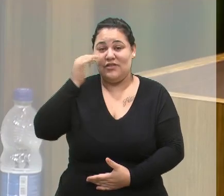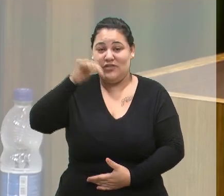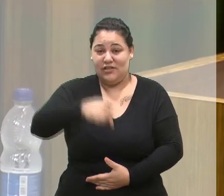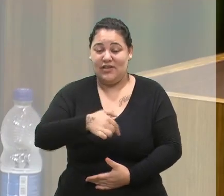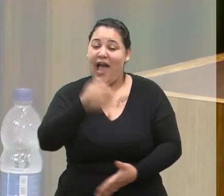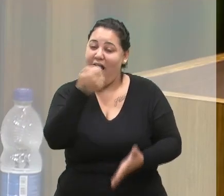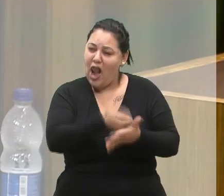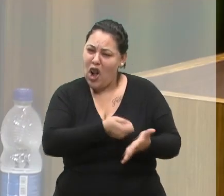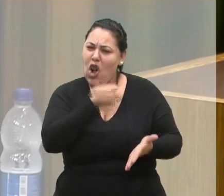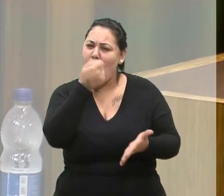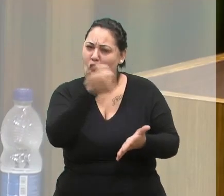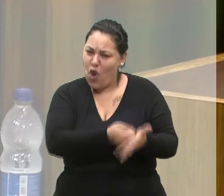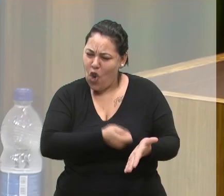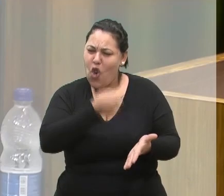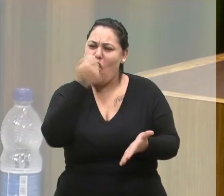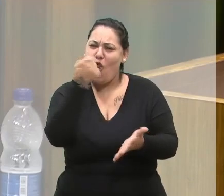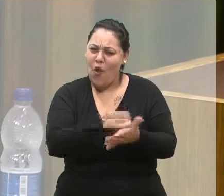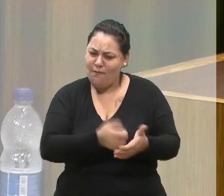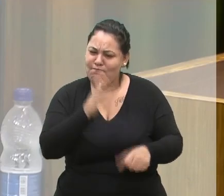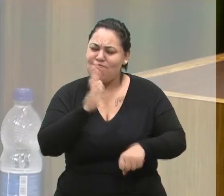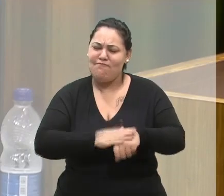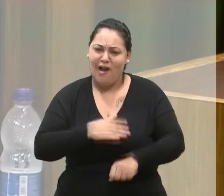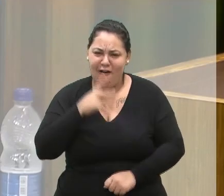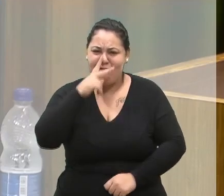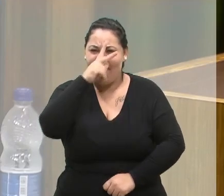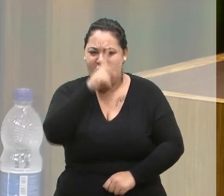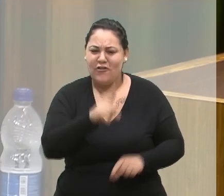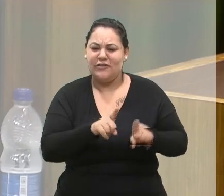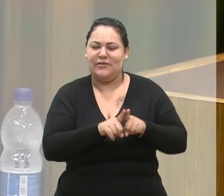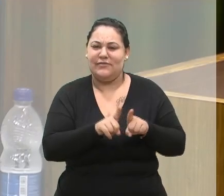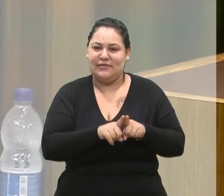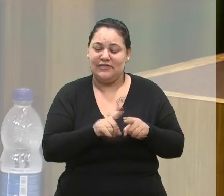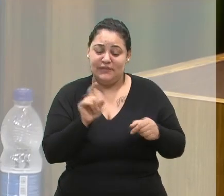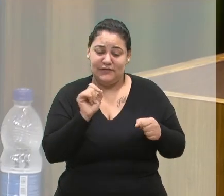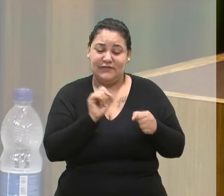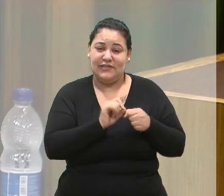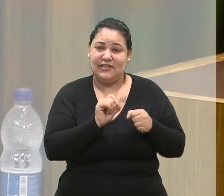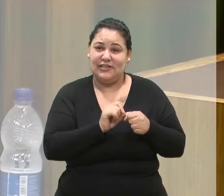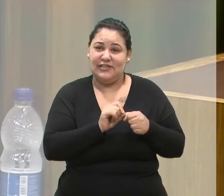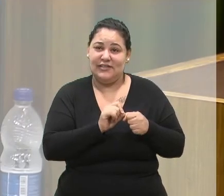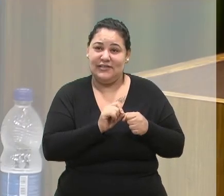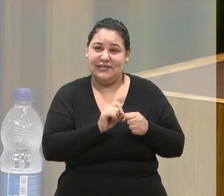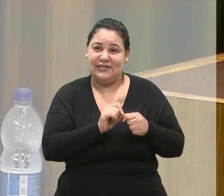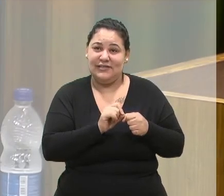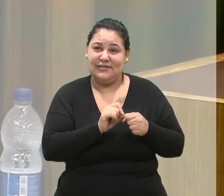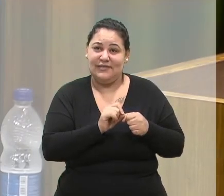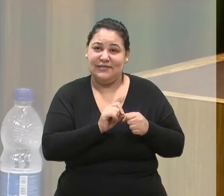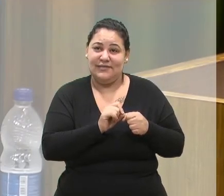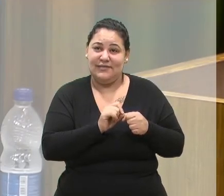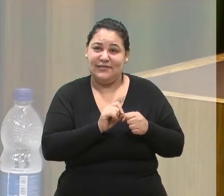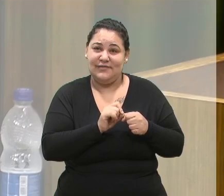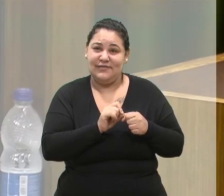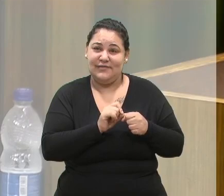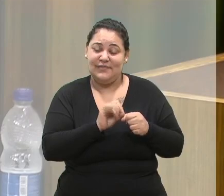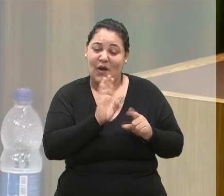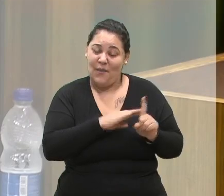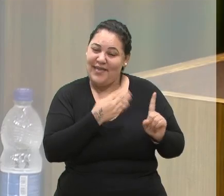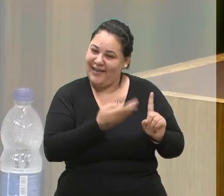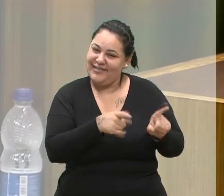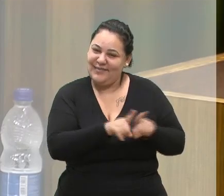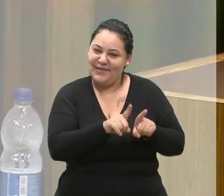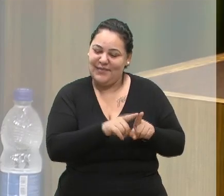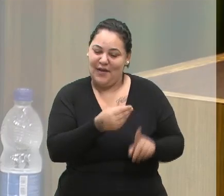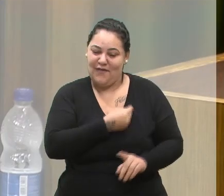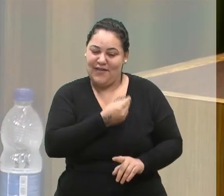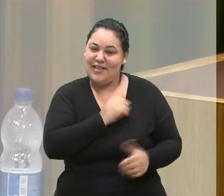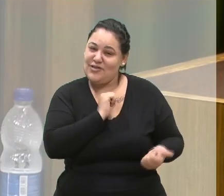maior, será mais corrida, Fazendo uma alusão à minha vida de atleta, Atleta amador em Caxias do Sul,